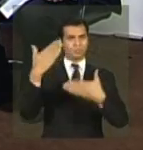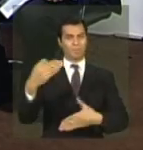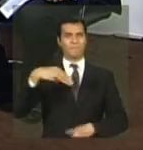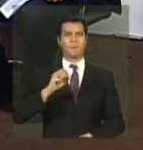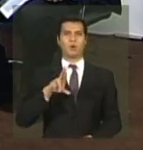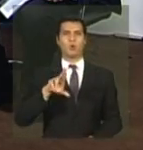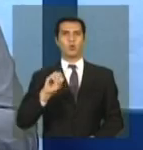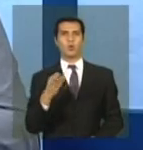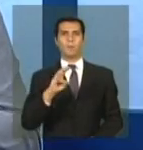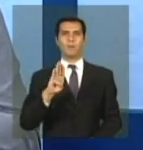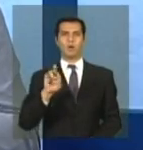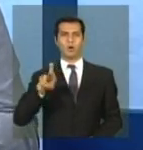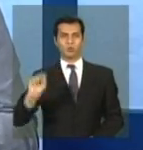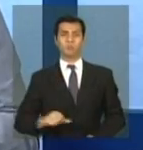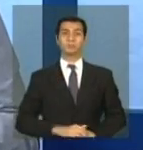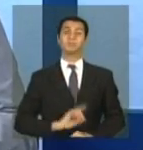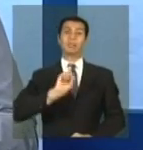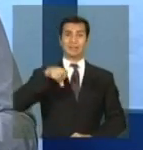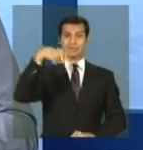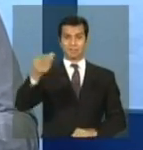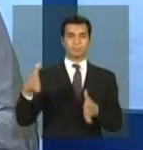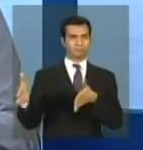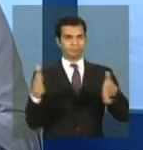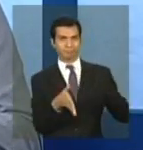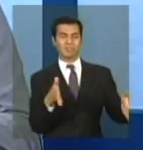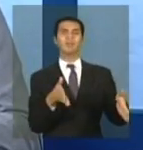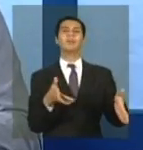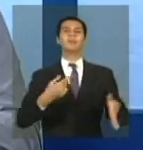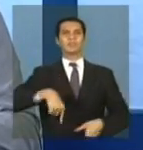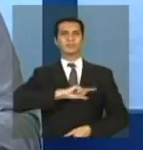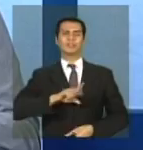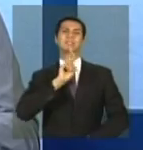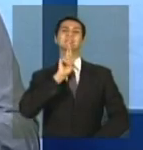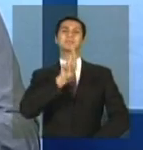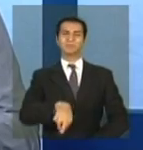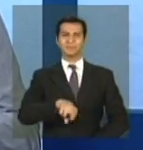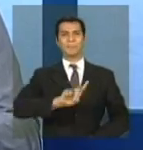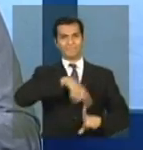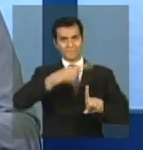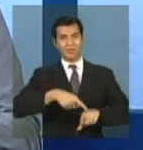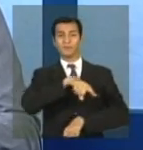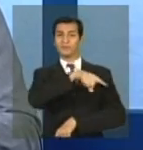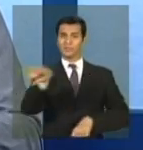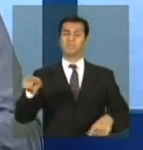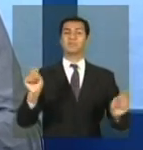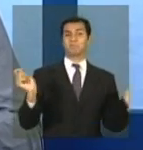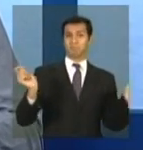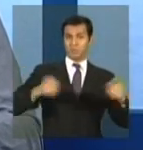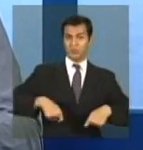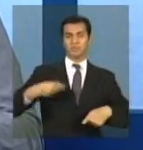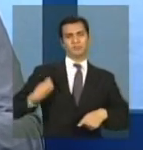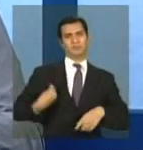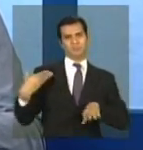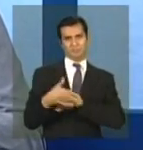Mauro Barros. Obrigado. Bom, a seguir vamos responder mais perguntas dos gestores do Bolsa Família. Você pode participar ligando